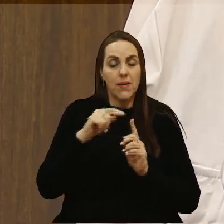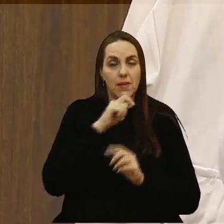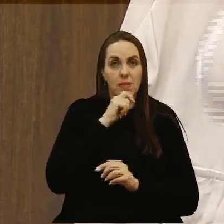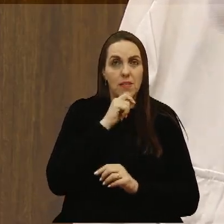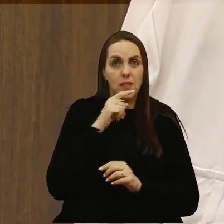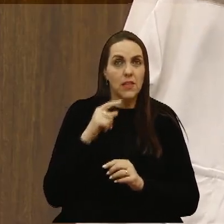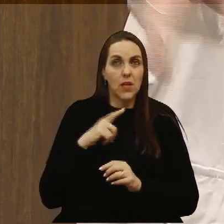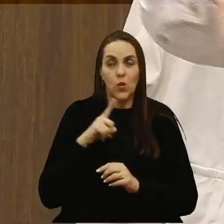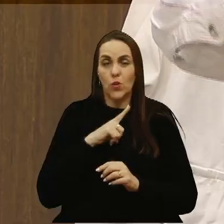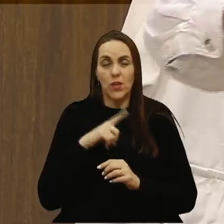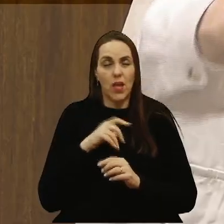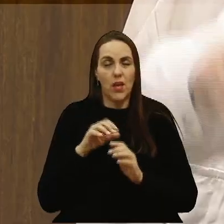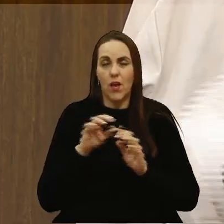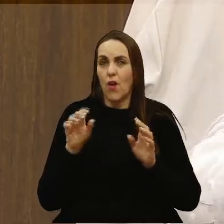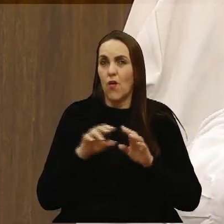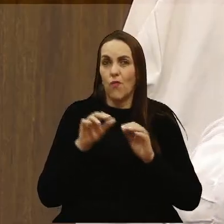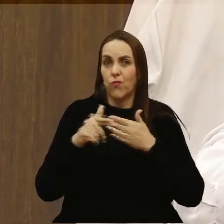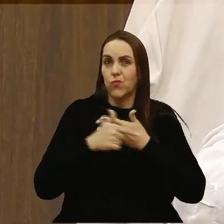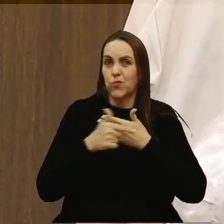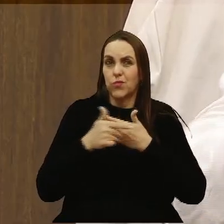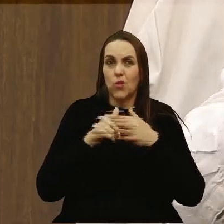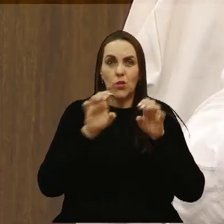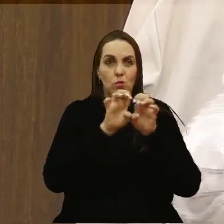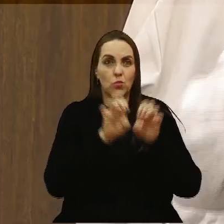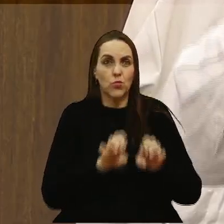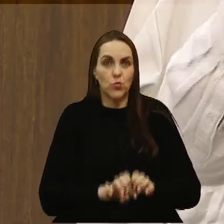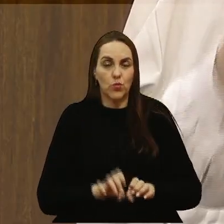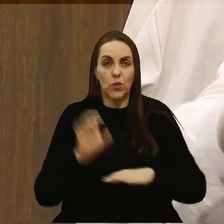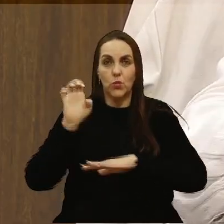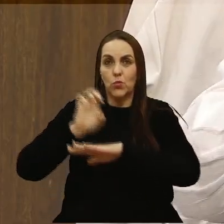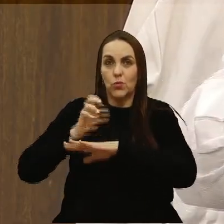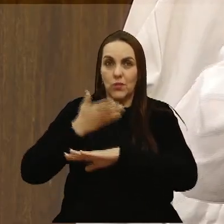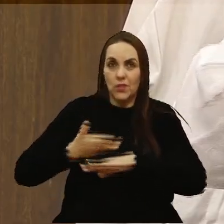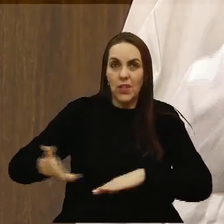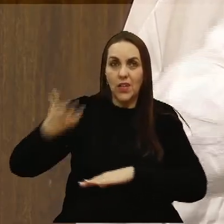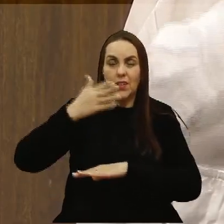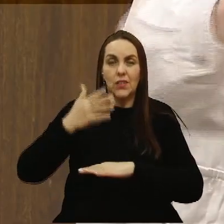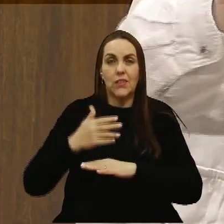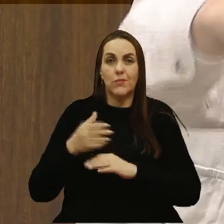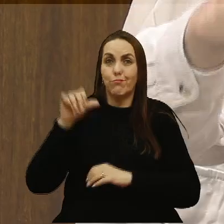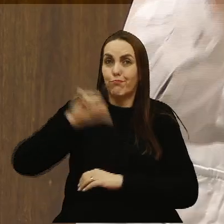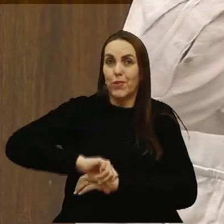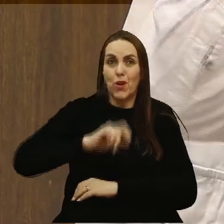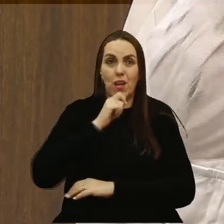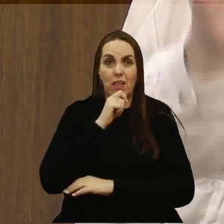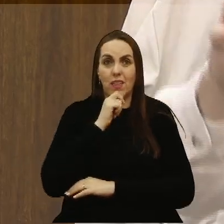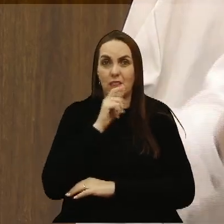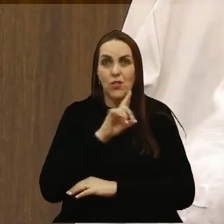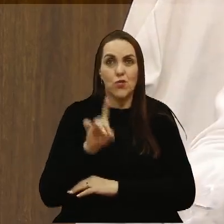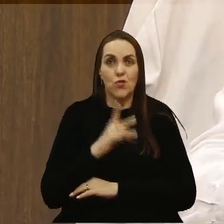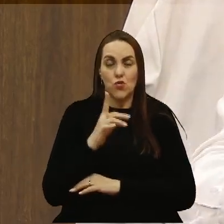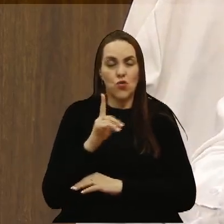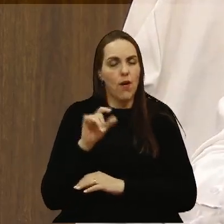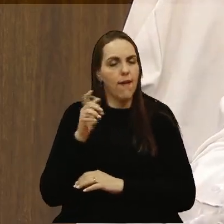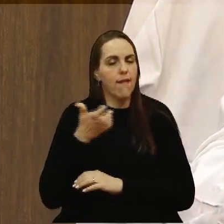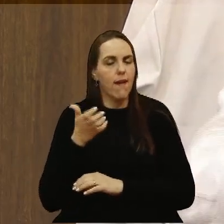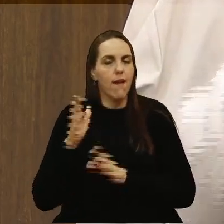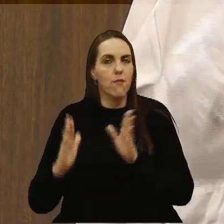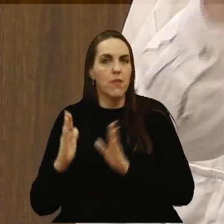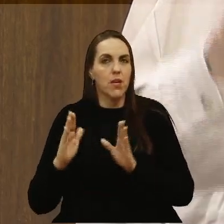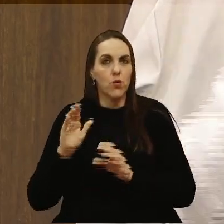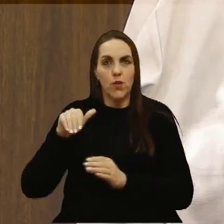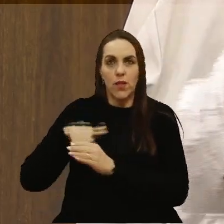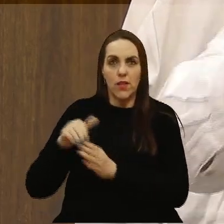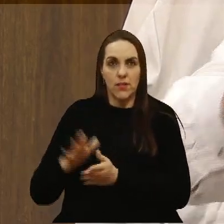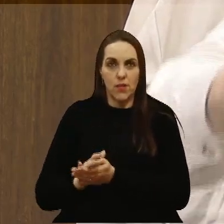função estruturante para a nossa concepção de Estado, elas representam uma tragédia maior porque elas têm fim exclusivo eleitoral. Uma coisa é eu pegar e destinar